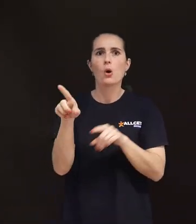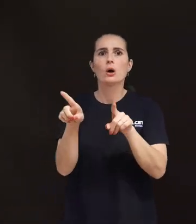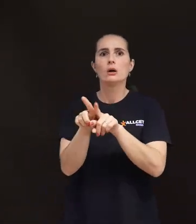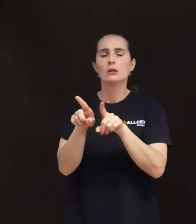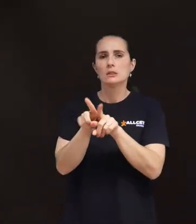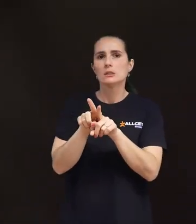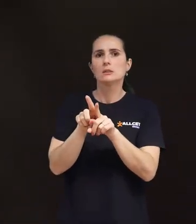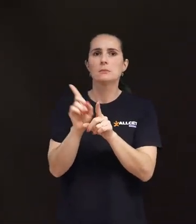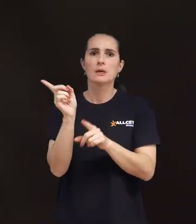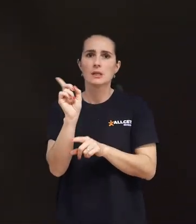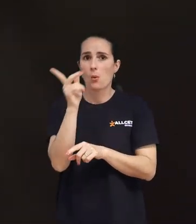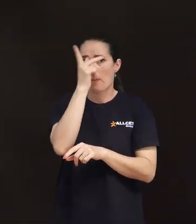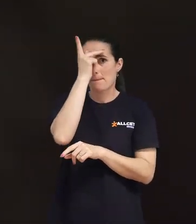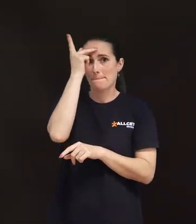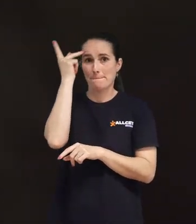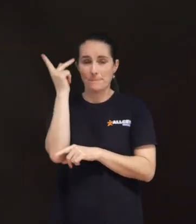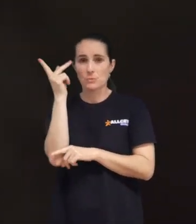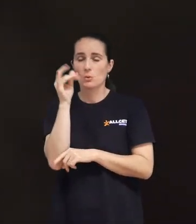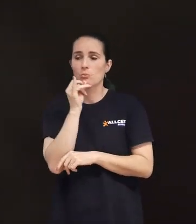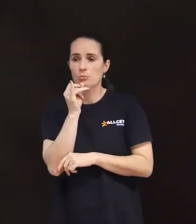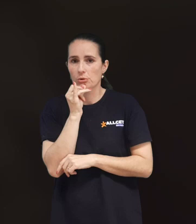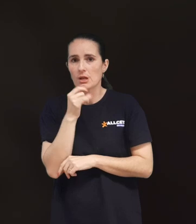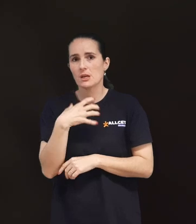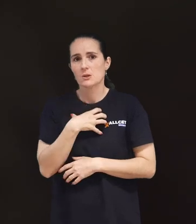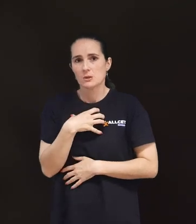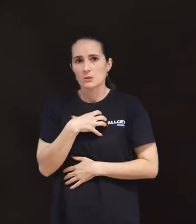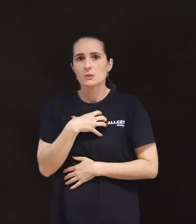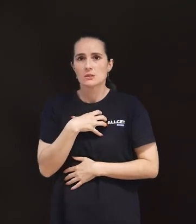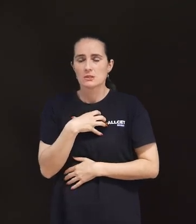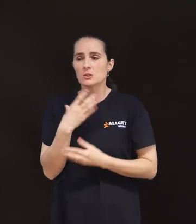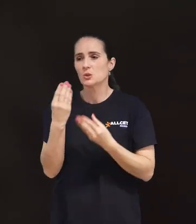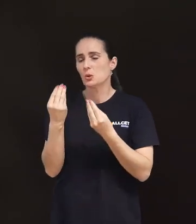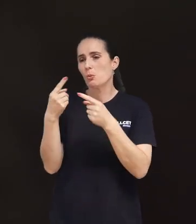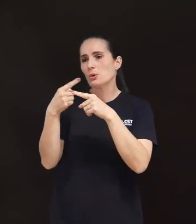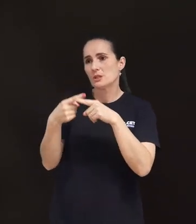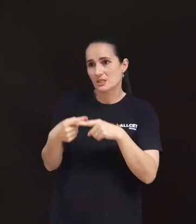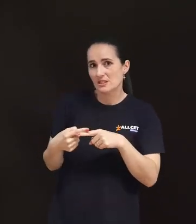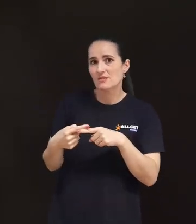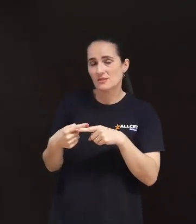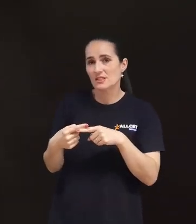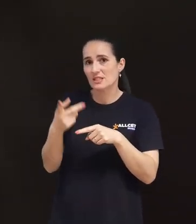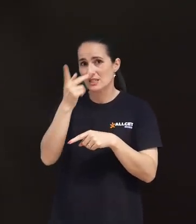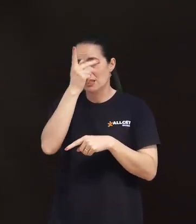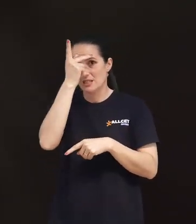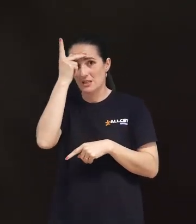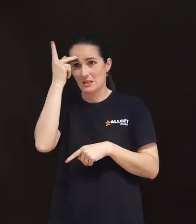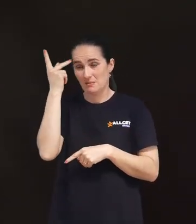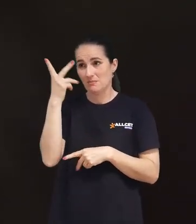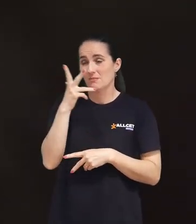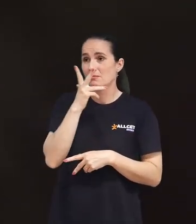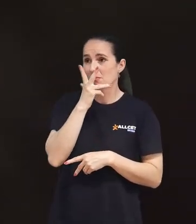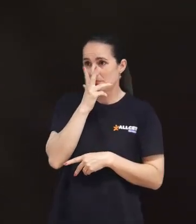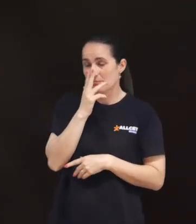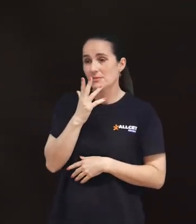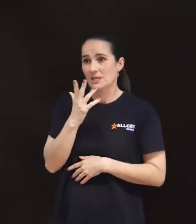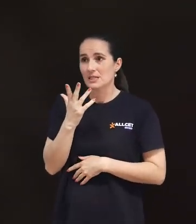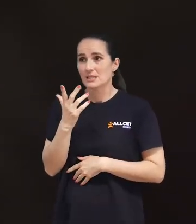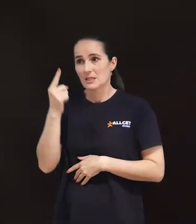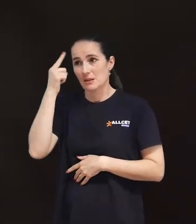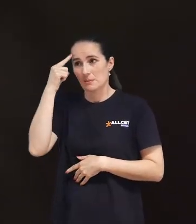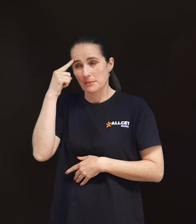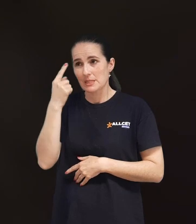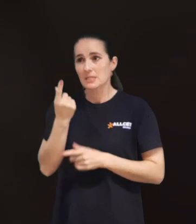também não era, apesar que Balneário Camboriú é um lugar assim que muitas vezes os homens apelam muito para a parte econômica, então